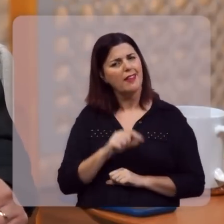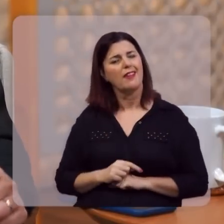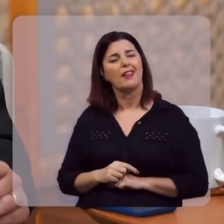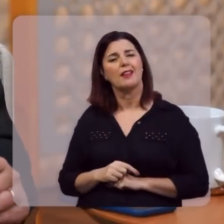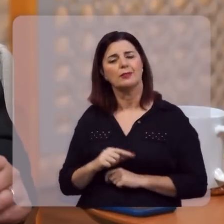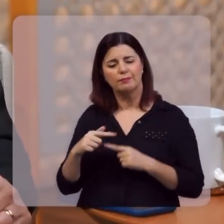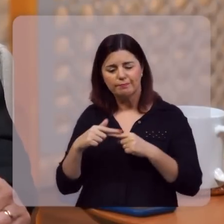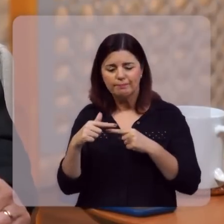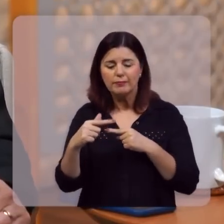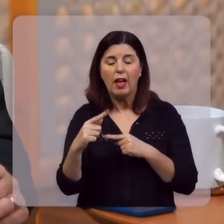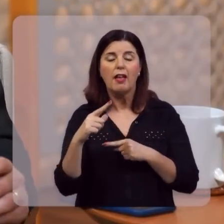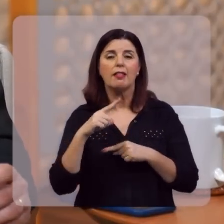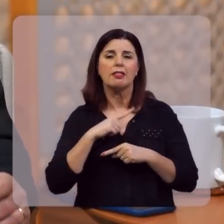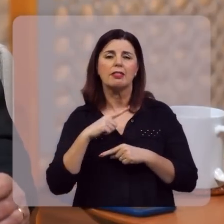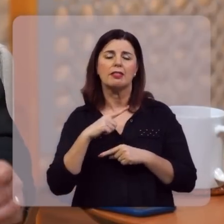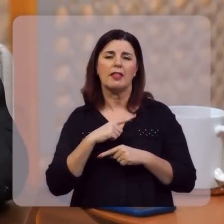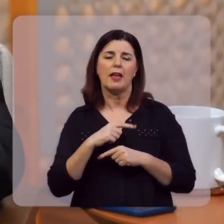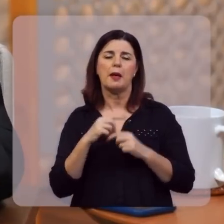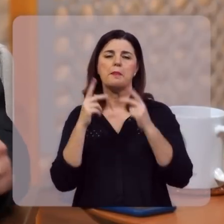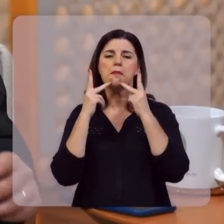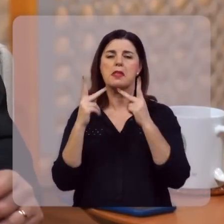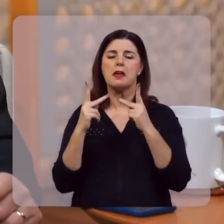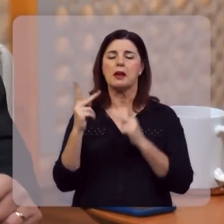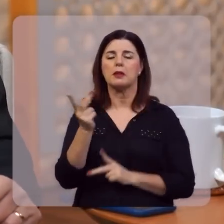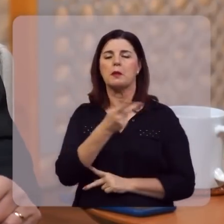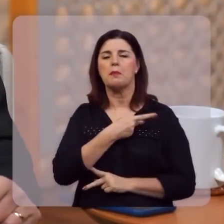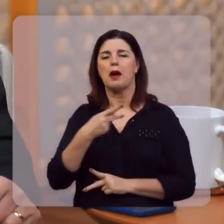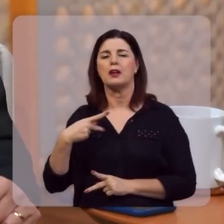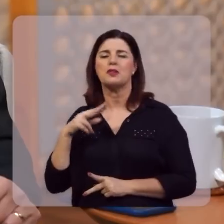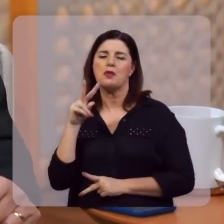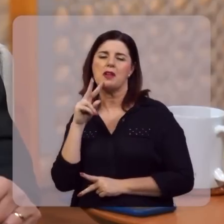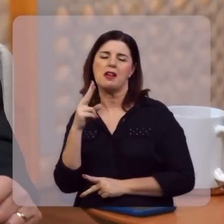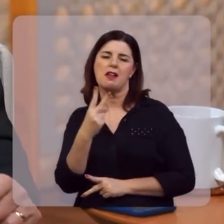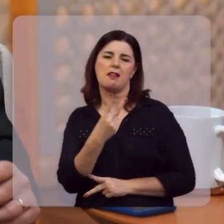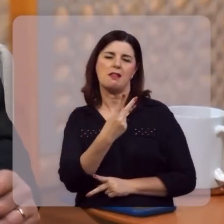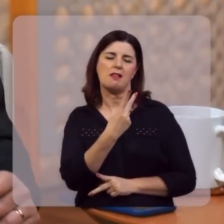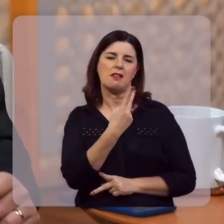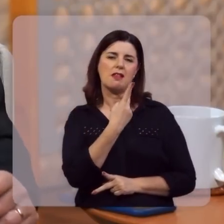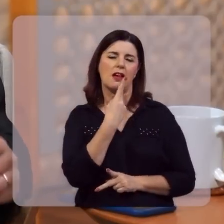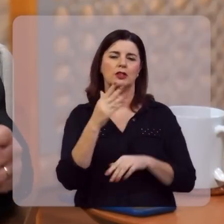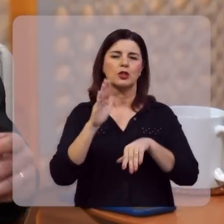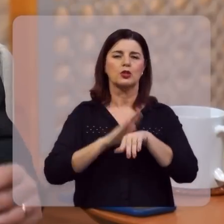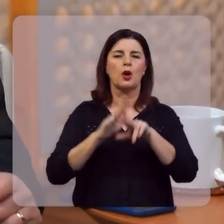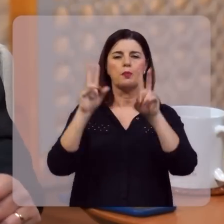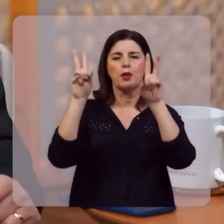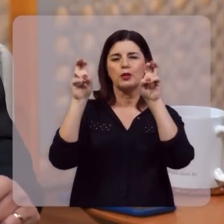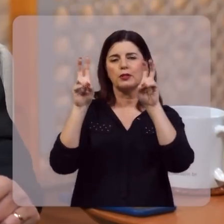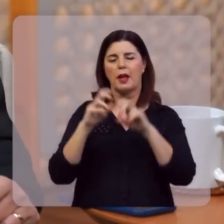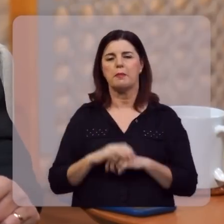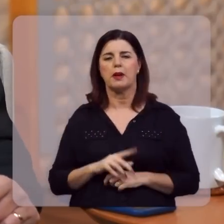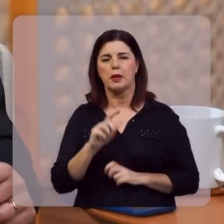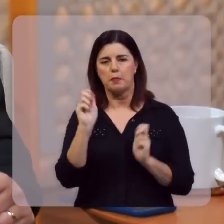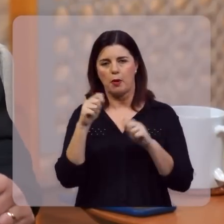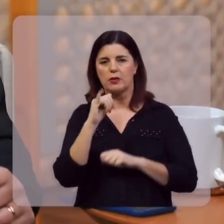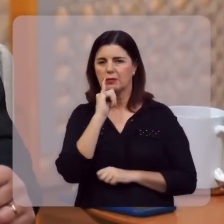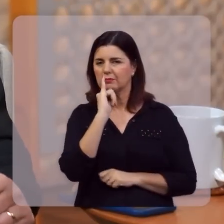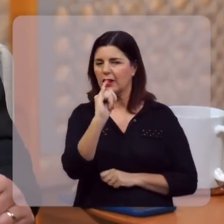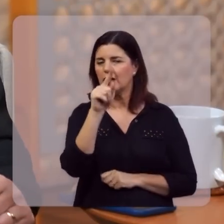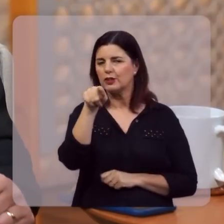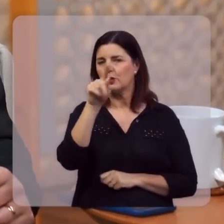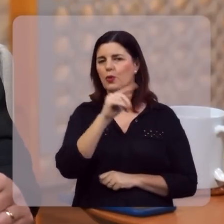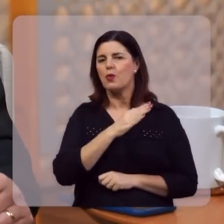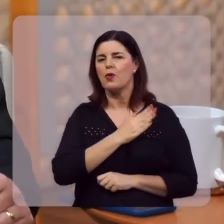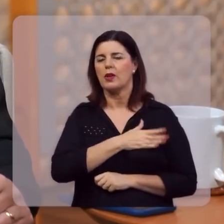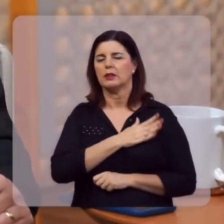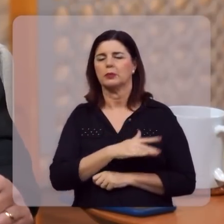sai daí não. Daqui a pouquinho tem mensagem do pastor Hernandes Dias Lopes sobre essa temática que possa falar de